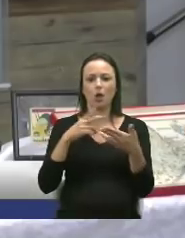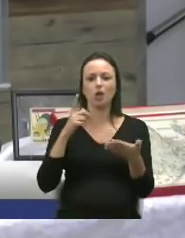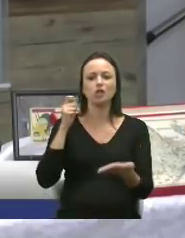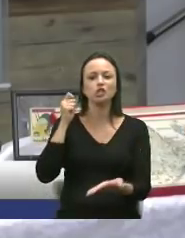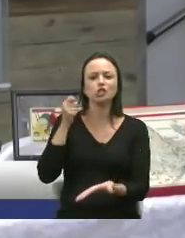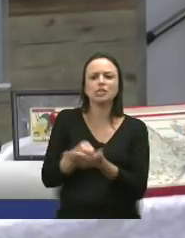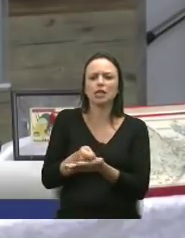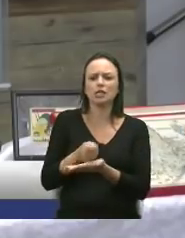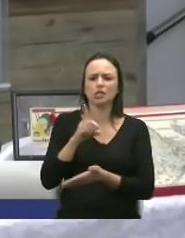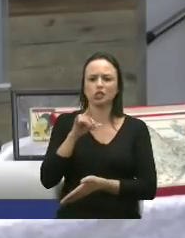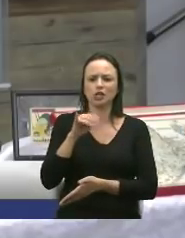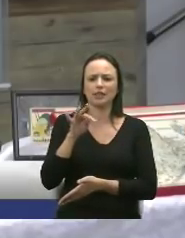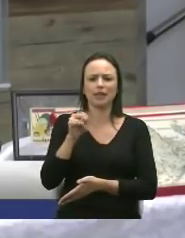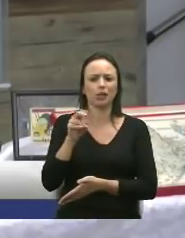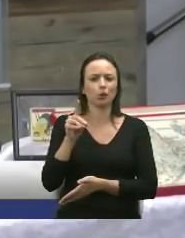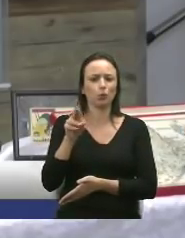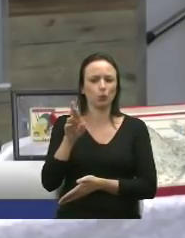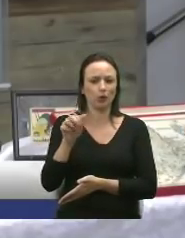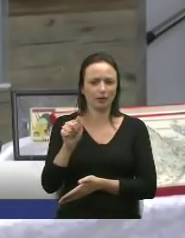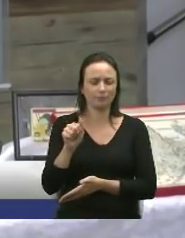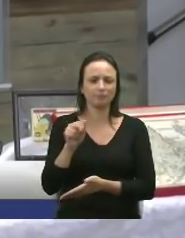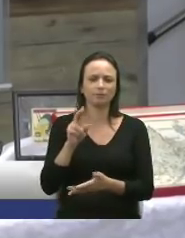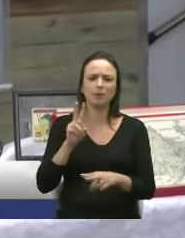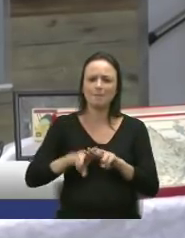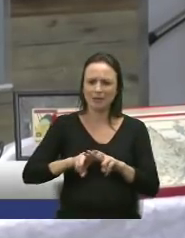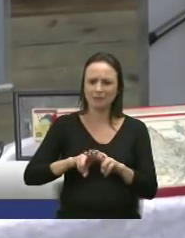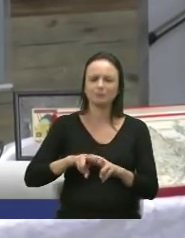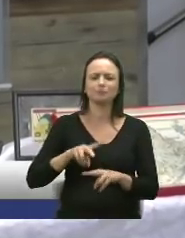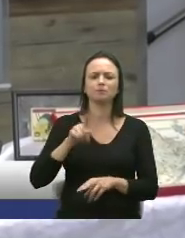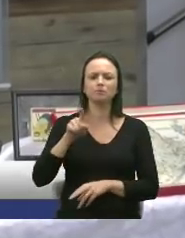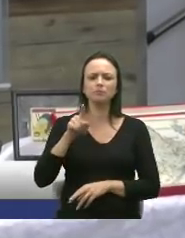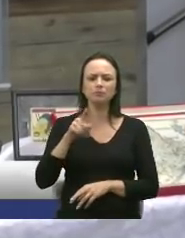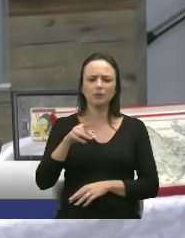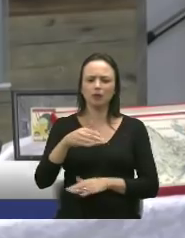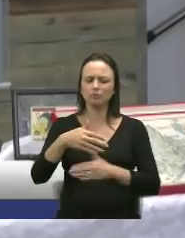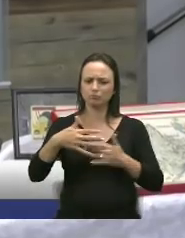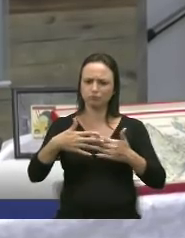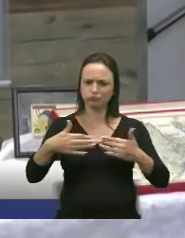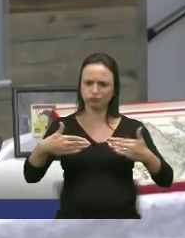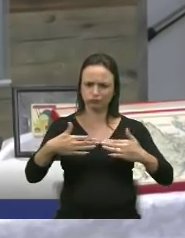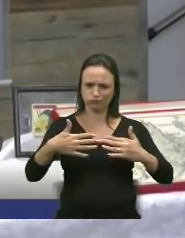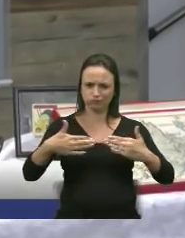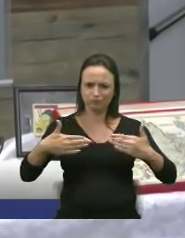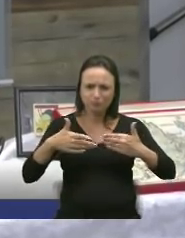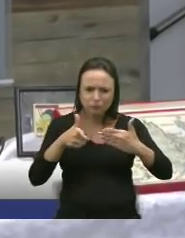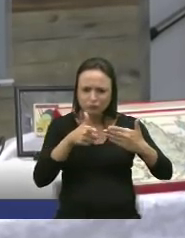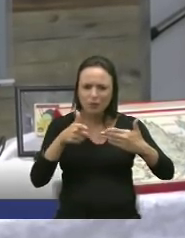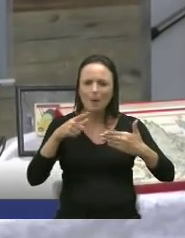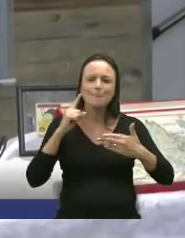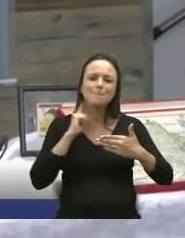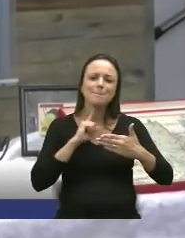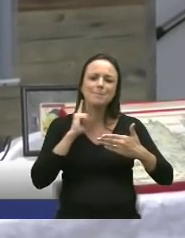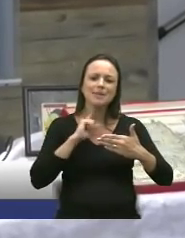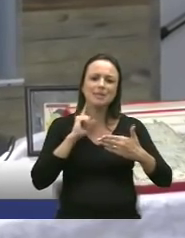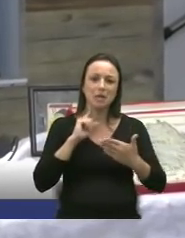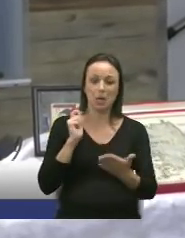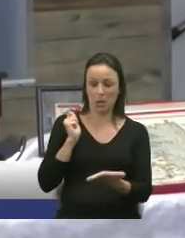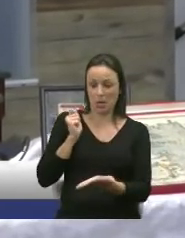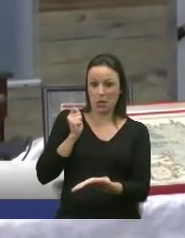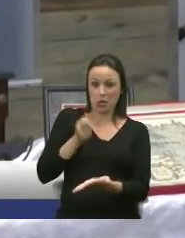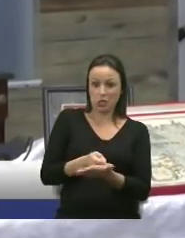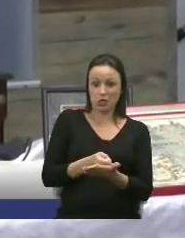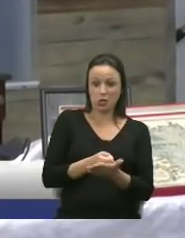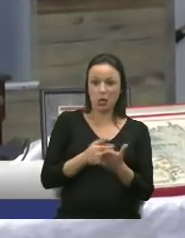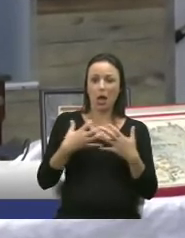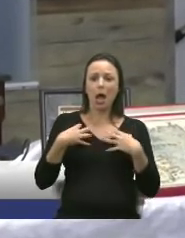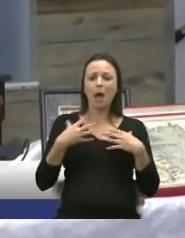aprisionamos e que no ato de aprisionar, se eu não me engano foi na Frente Mineira que isso aconteceu, no ato de aprisionar, o ditatorial, tentando poupar a sua